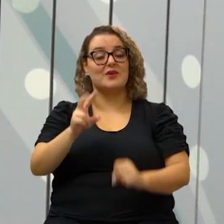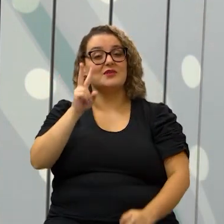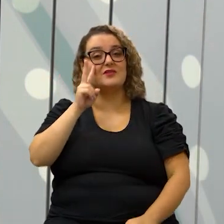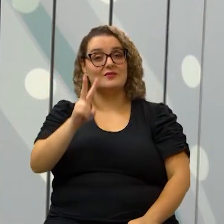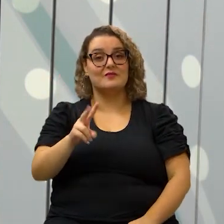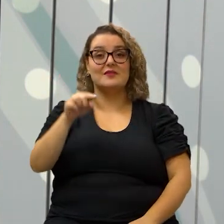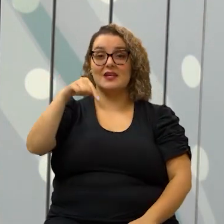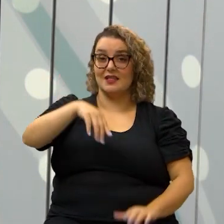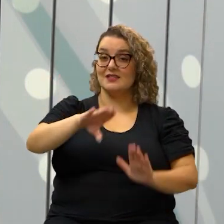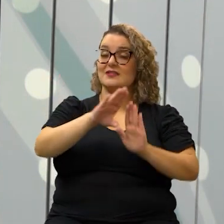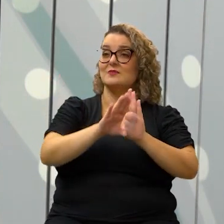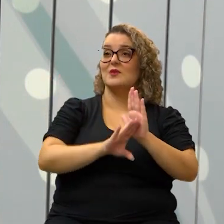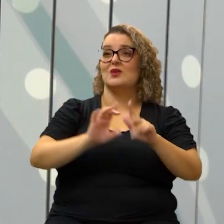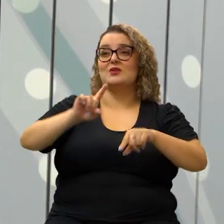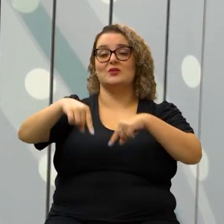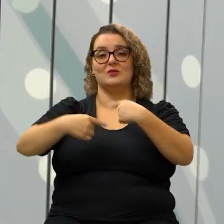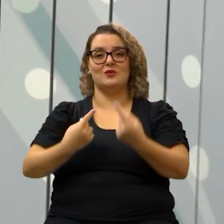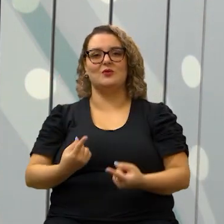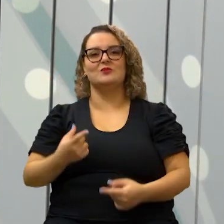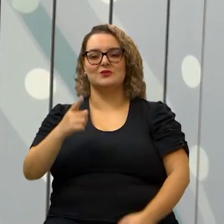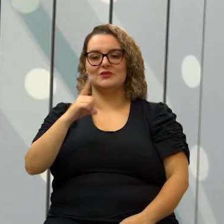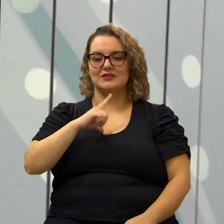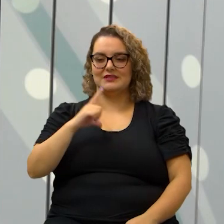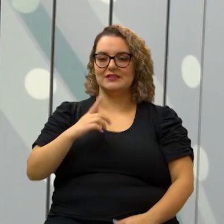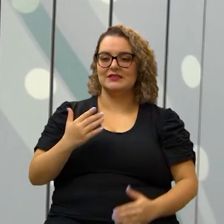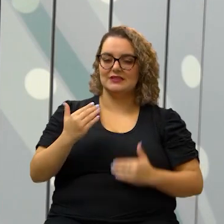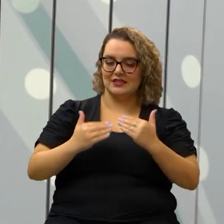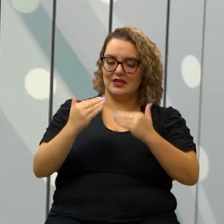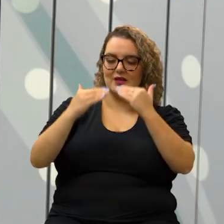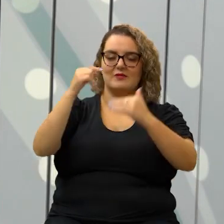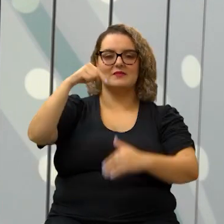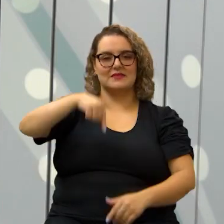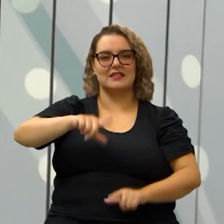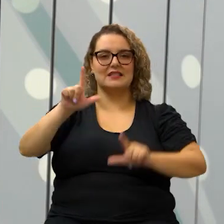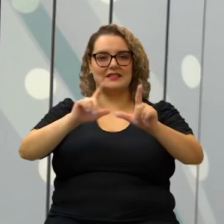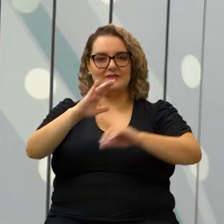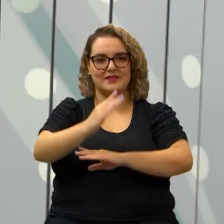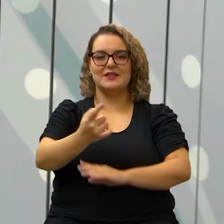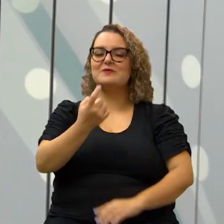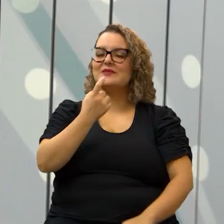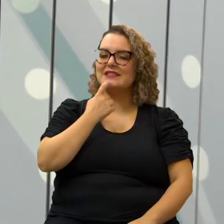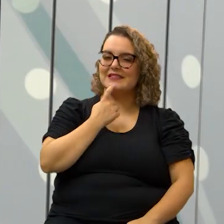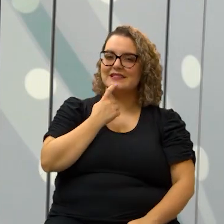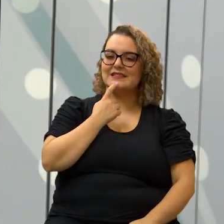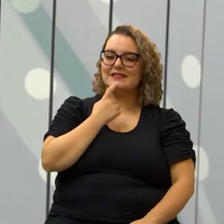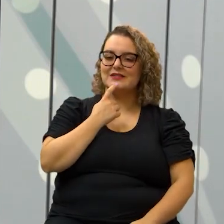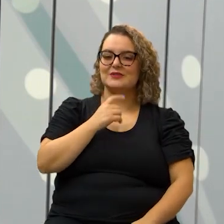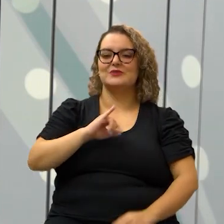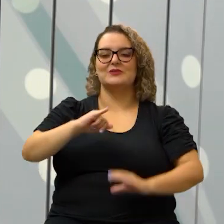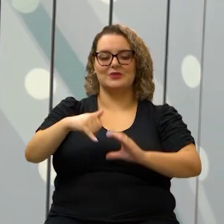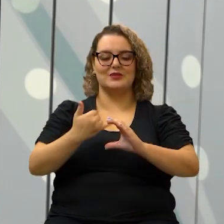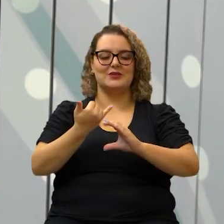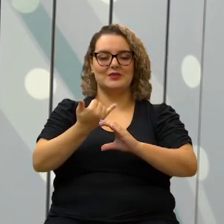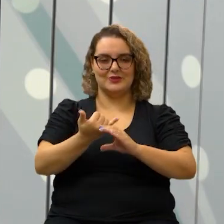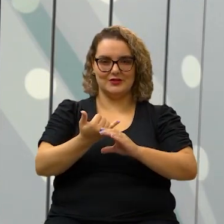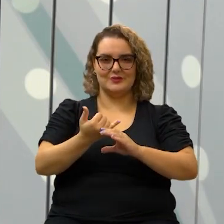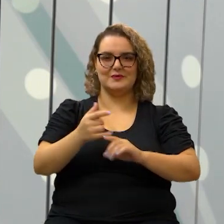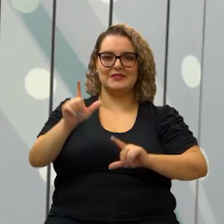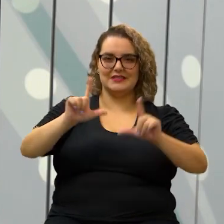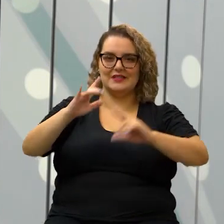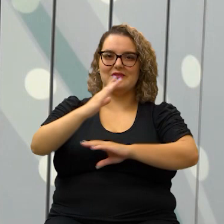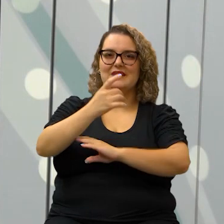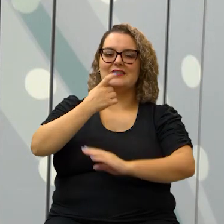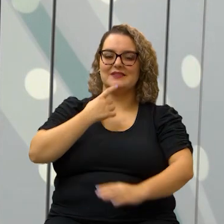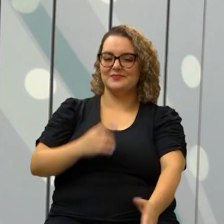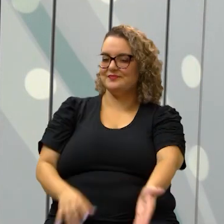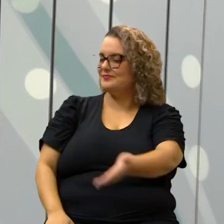pode conferir esse quadro e outros que a gente produz aqui na TV Câmara Campinas, no YouTube,